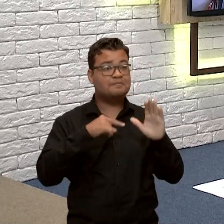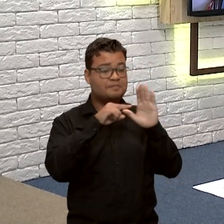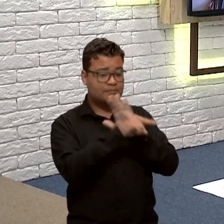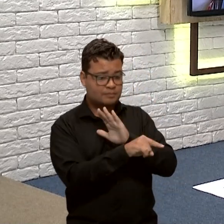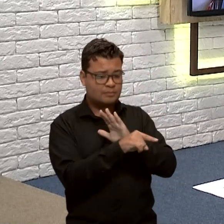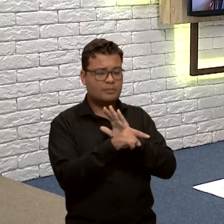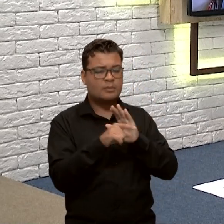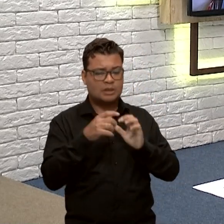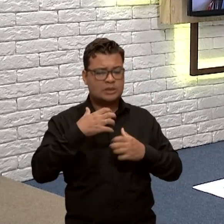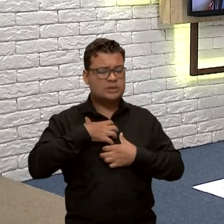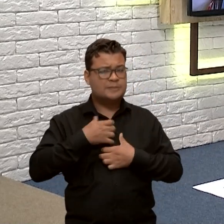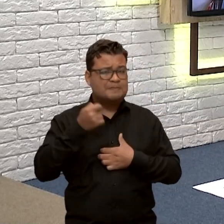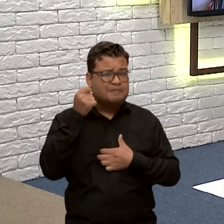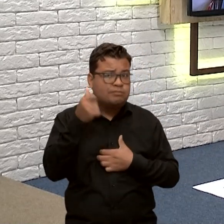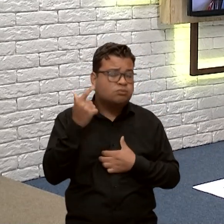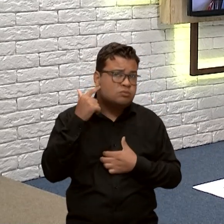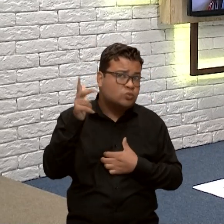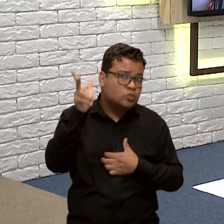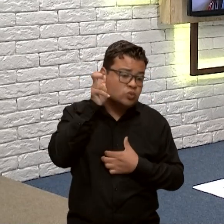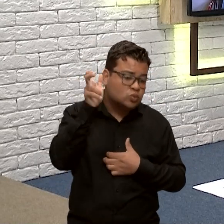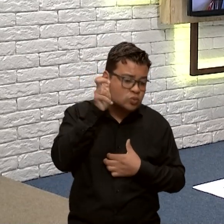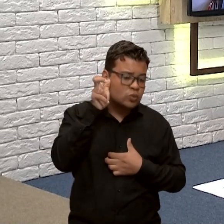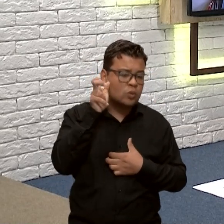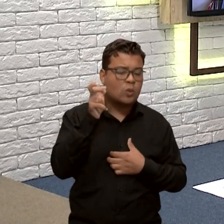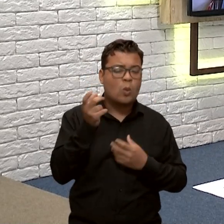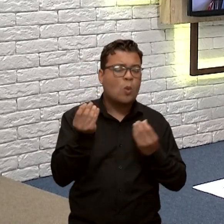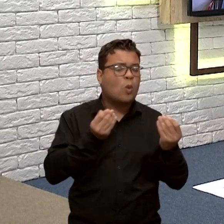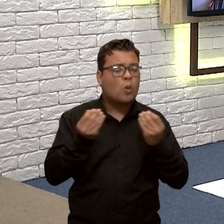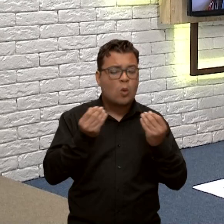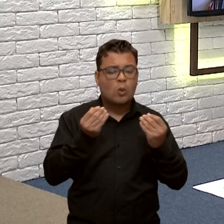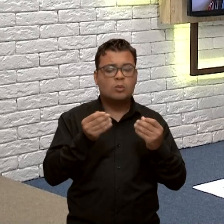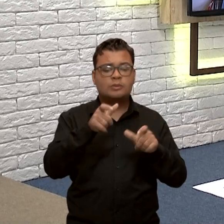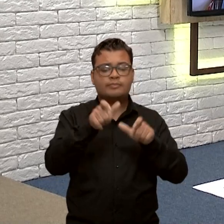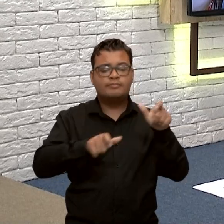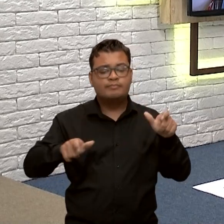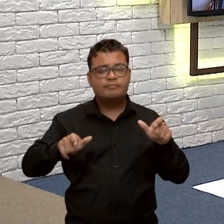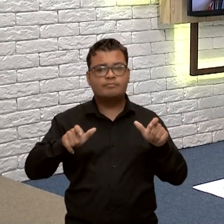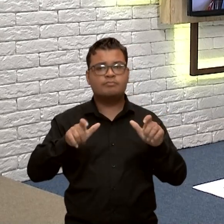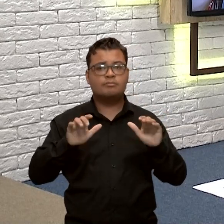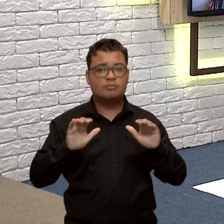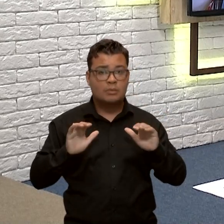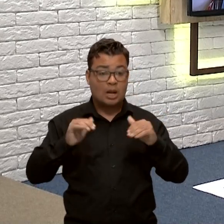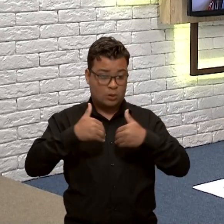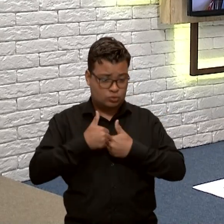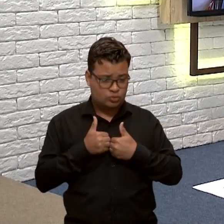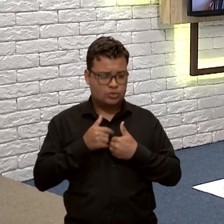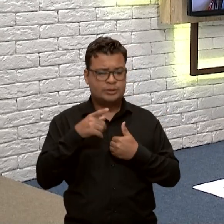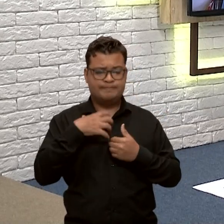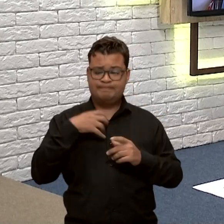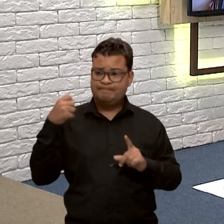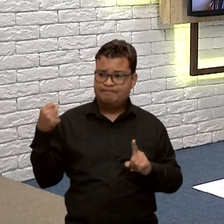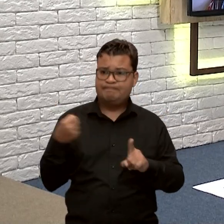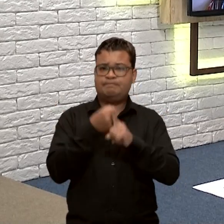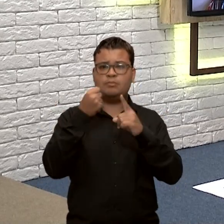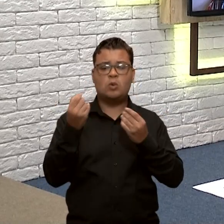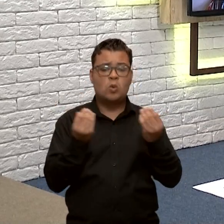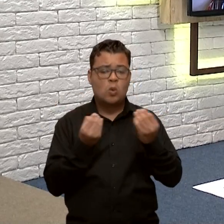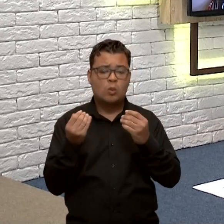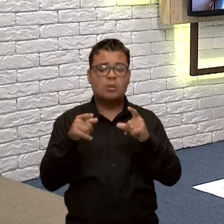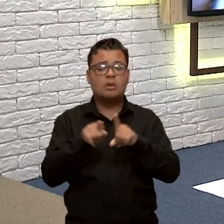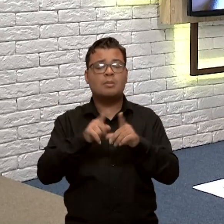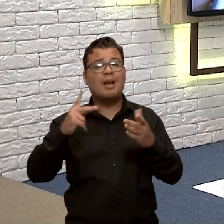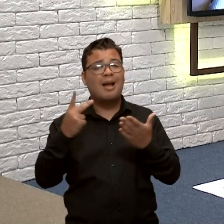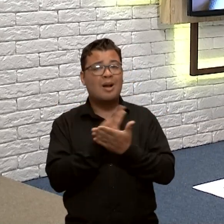da hipersensibilidade ao som. O que a gente pode falar em relação a como afeta pessoas com um transtorno do espectro autista? Quais as